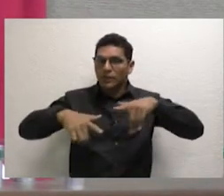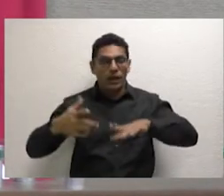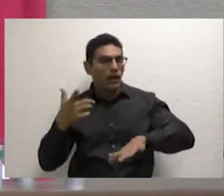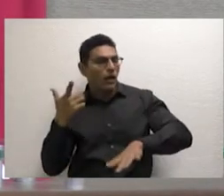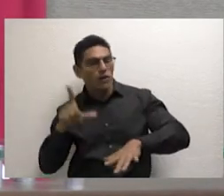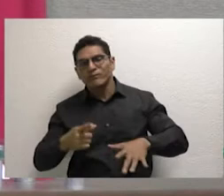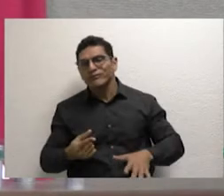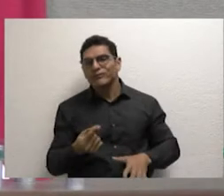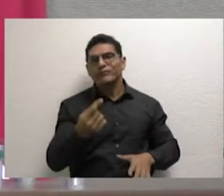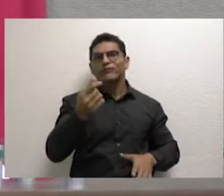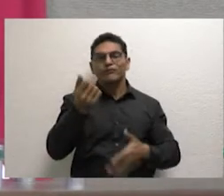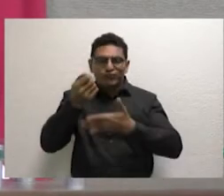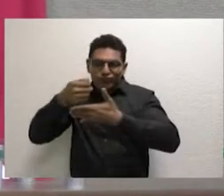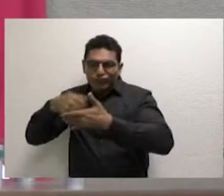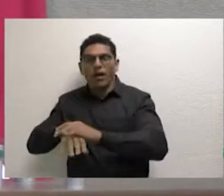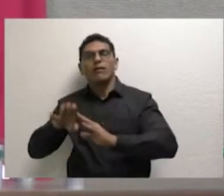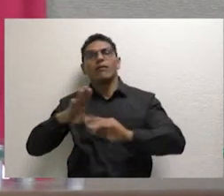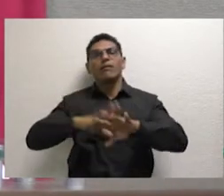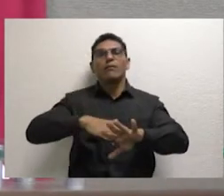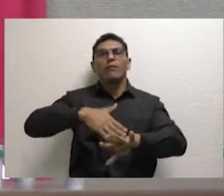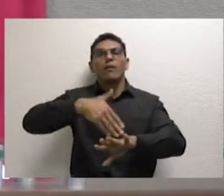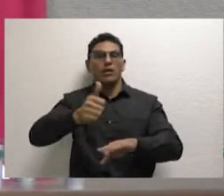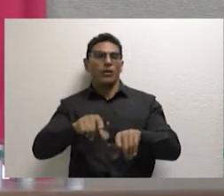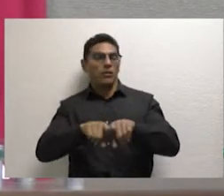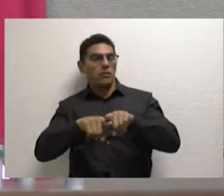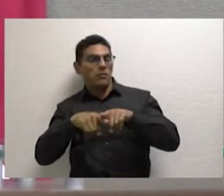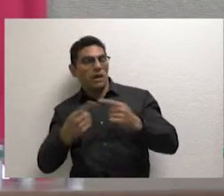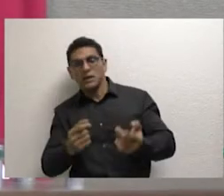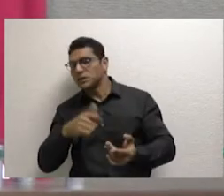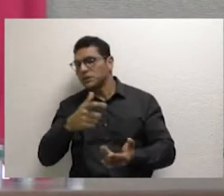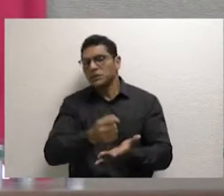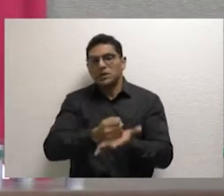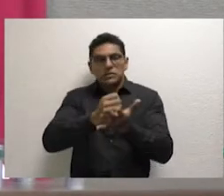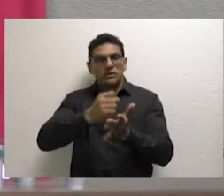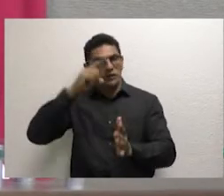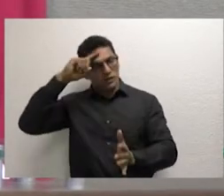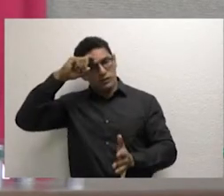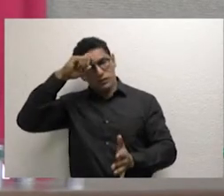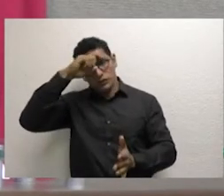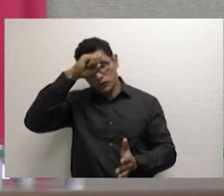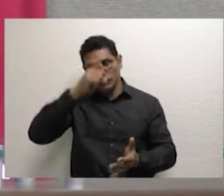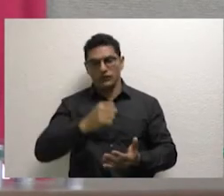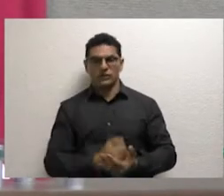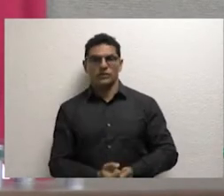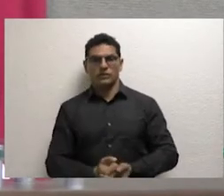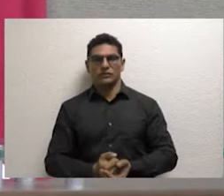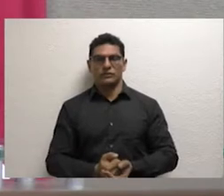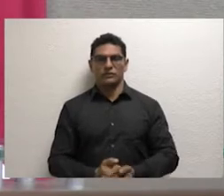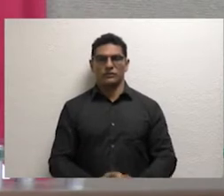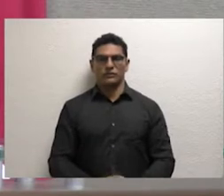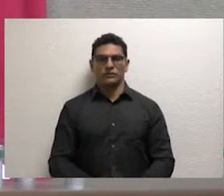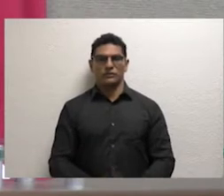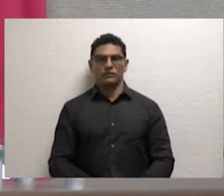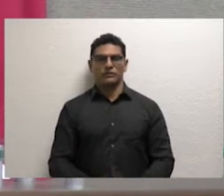se não houver condições para isso, fica difícil essas pessoas saírem dessa situação. Era isso que eu tinha que dizer, presidente.